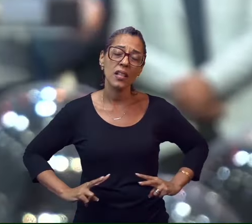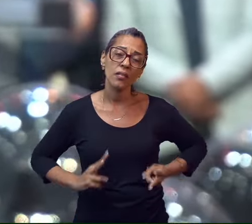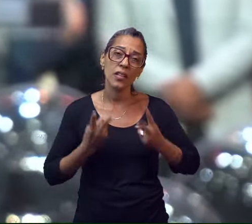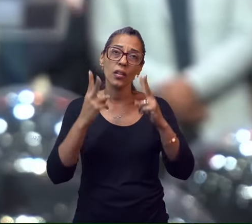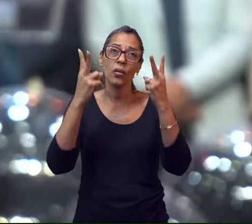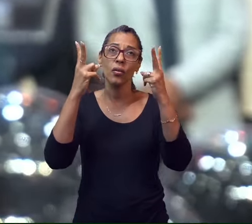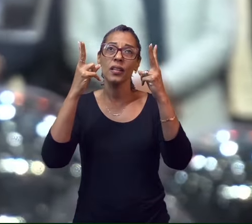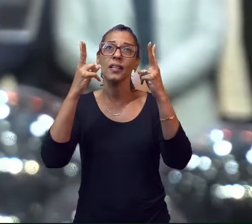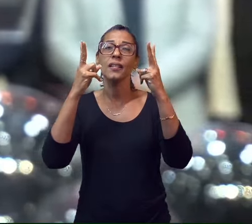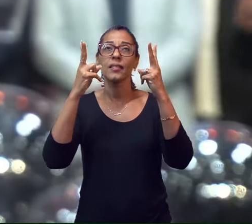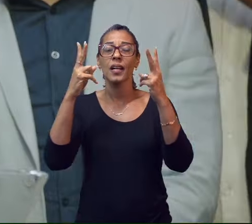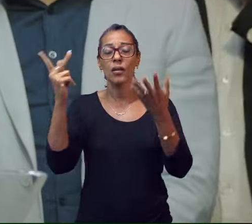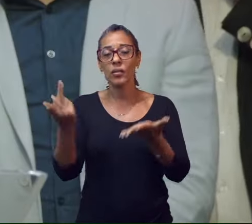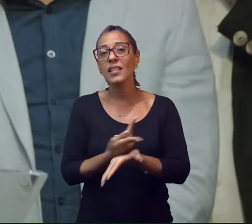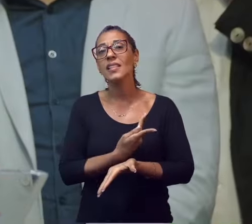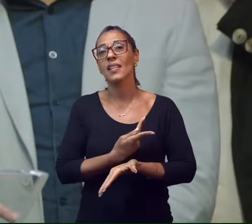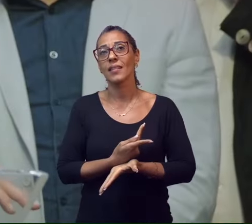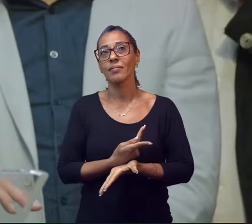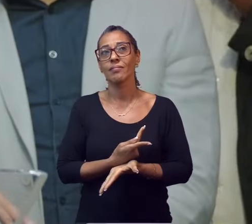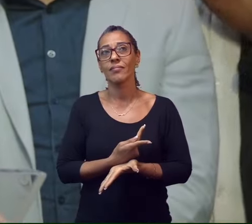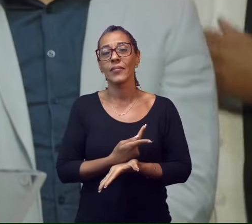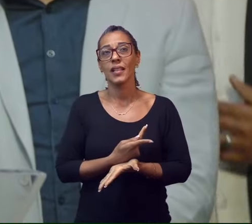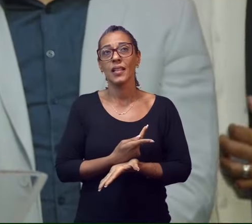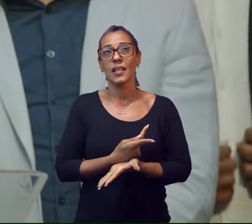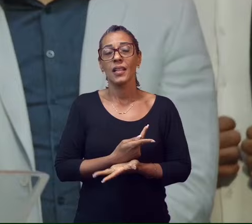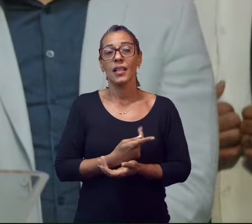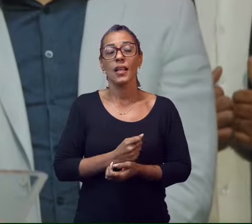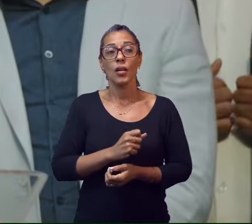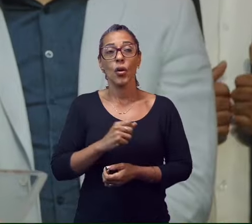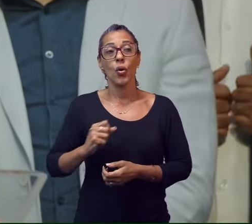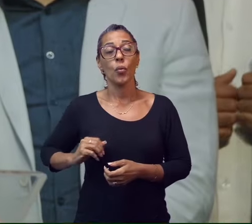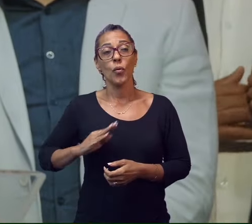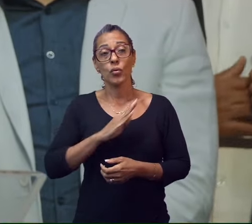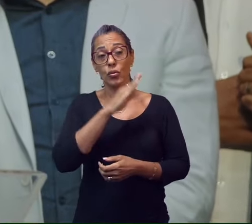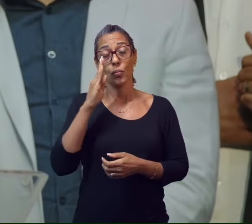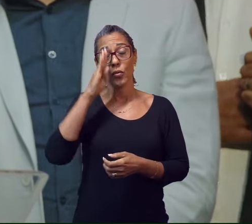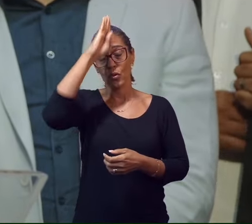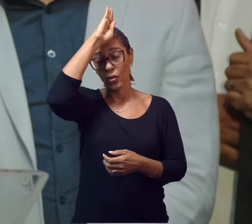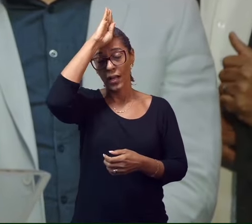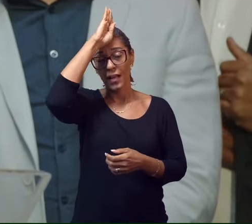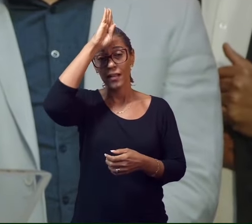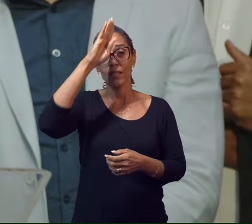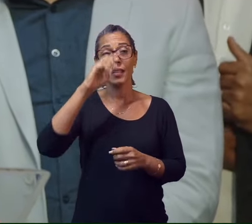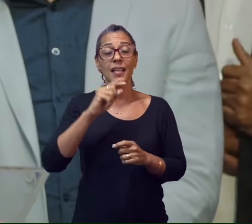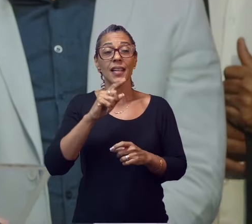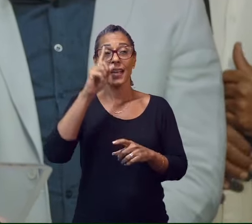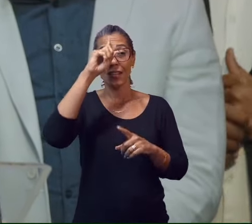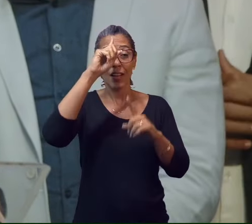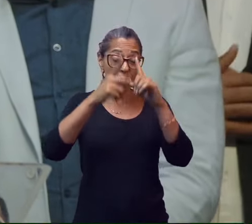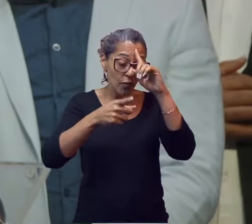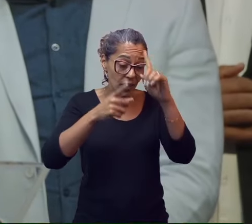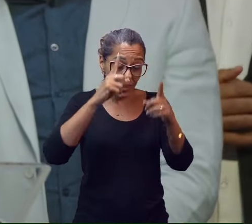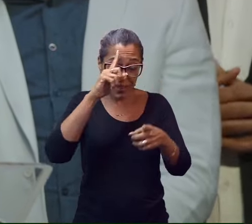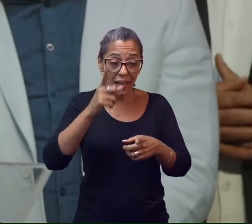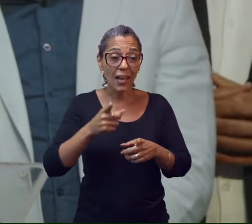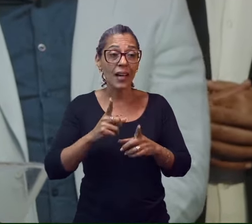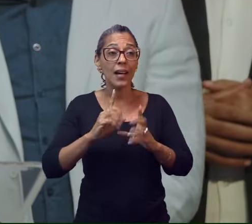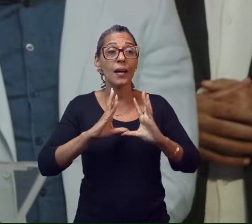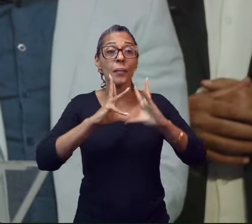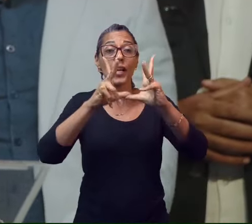em toda a terra e ele vai governar não somente para evangélicos com pastor Silas disse hoje ele vai governar para